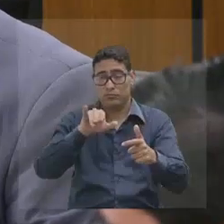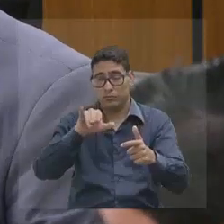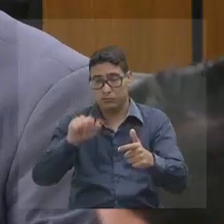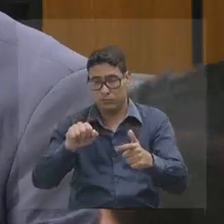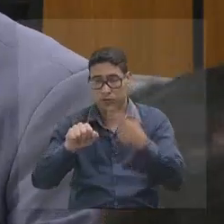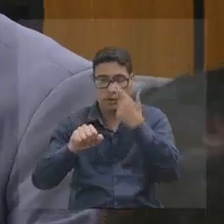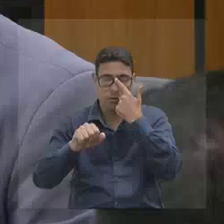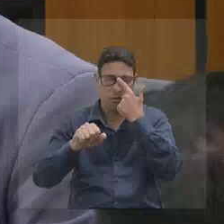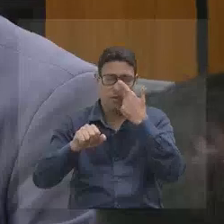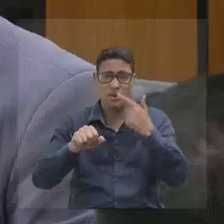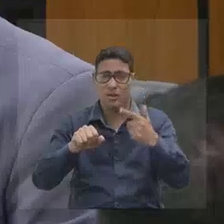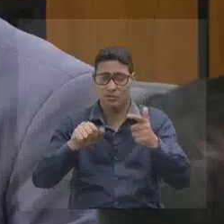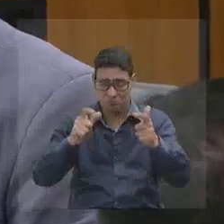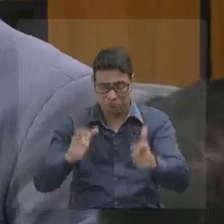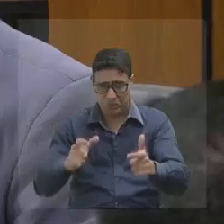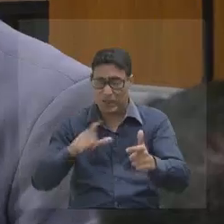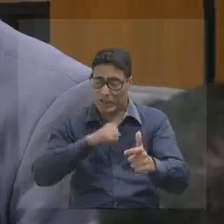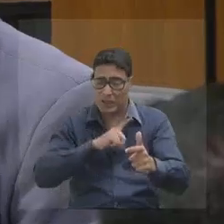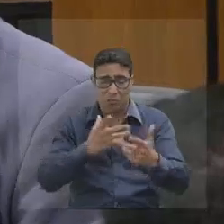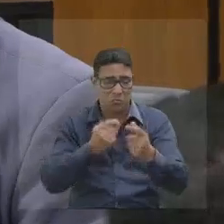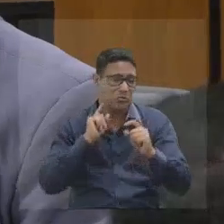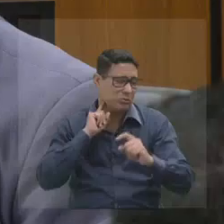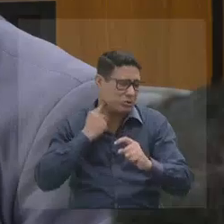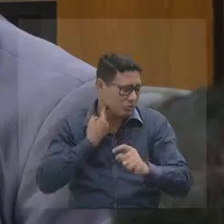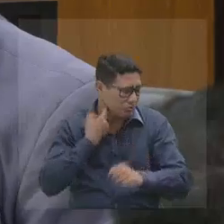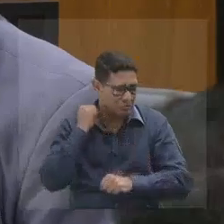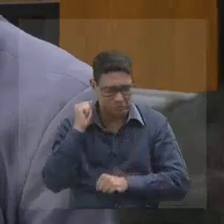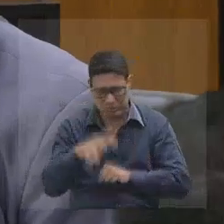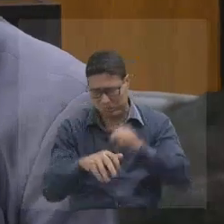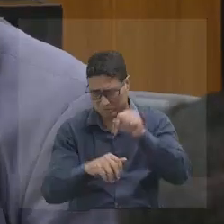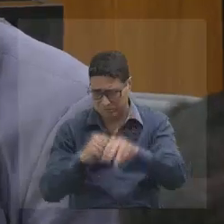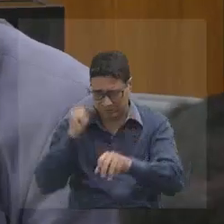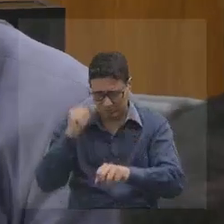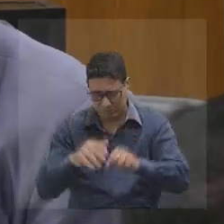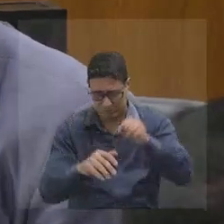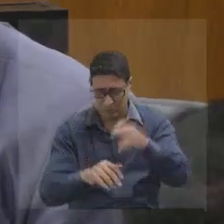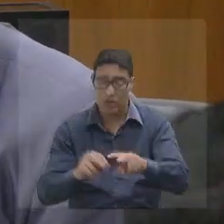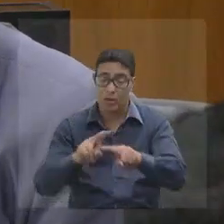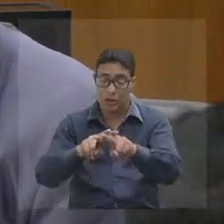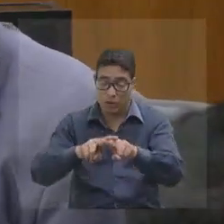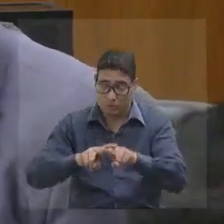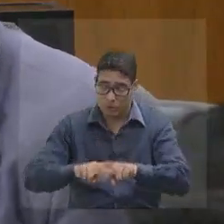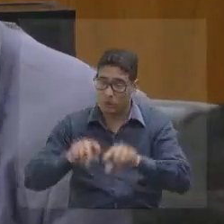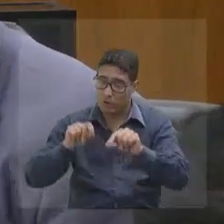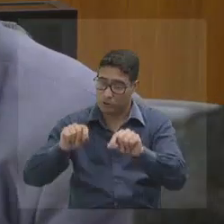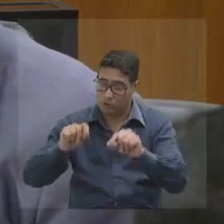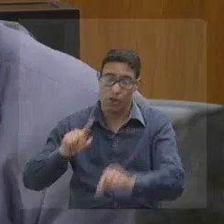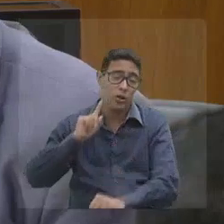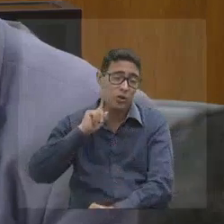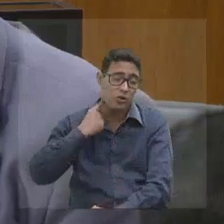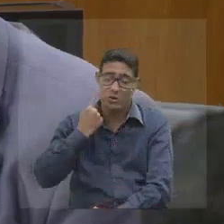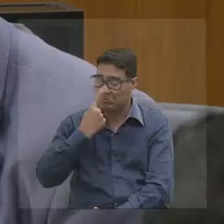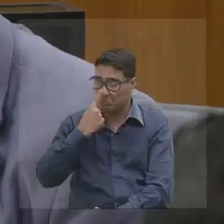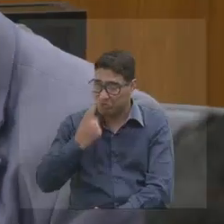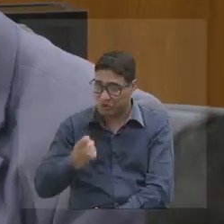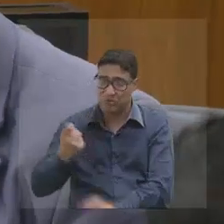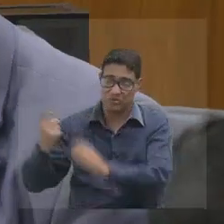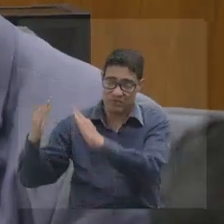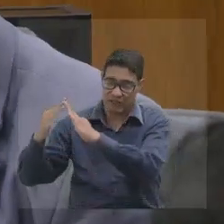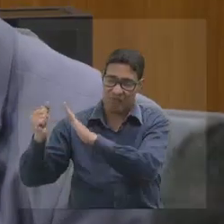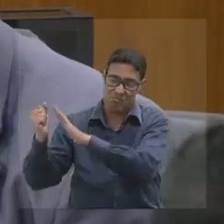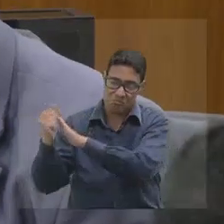Livres avançados de poluição originada base basicamente de esgoto doméstico e sanitário que são lançados